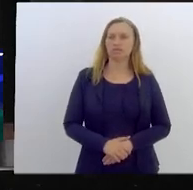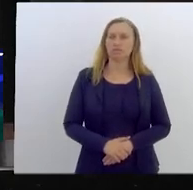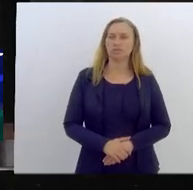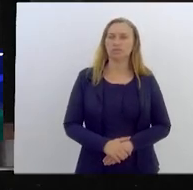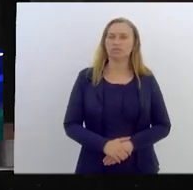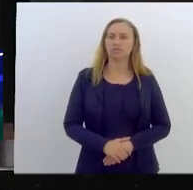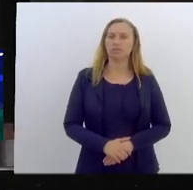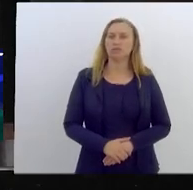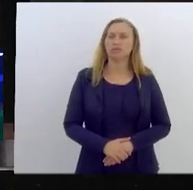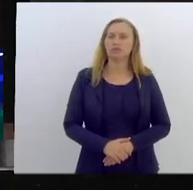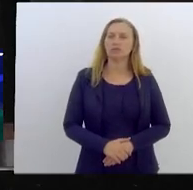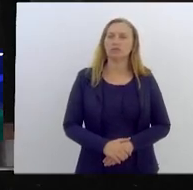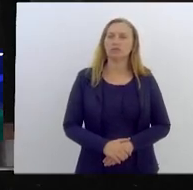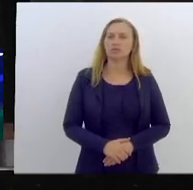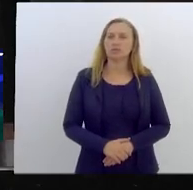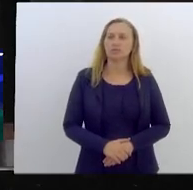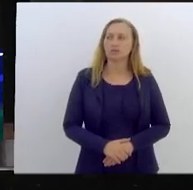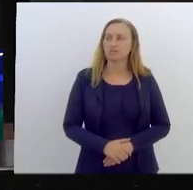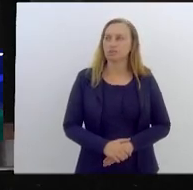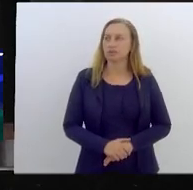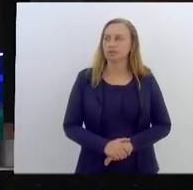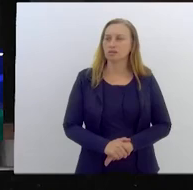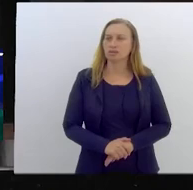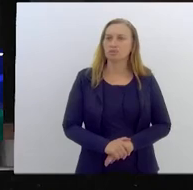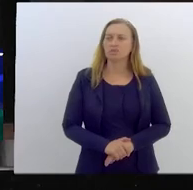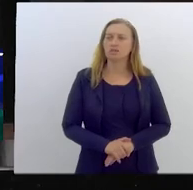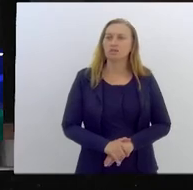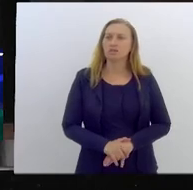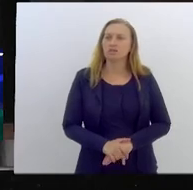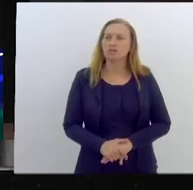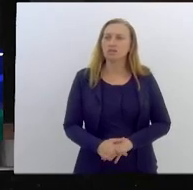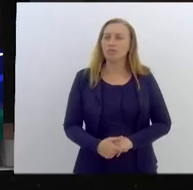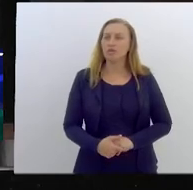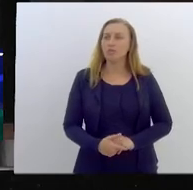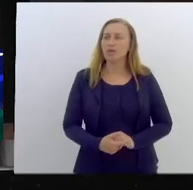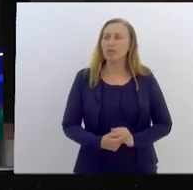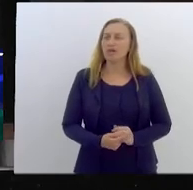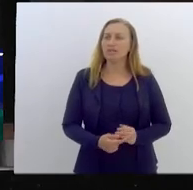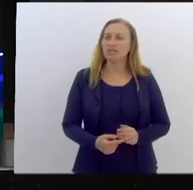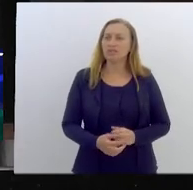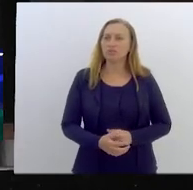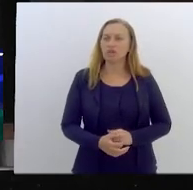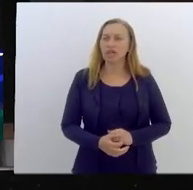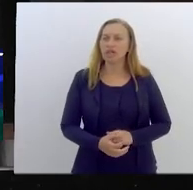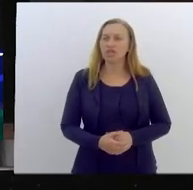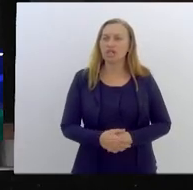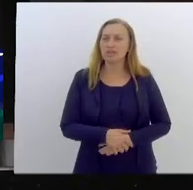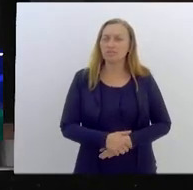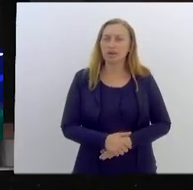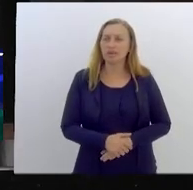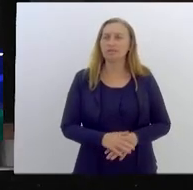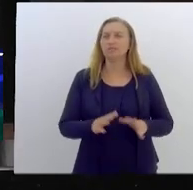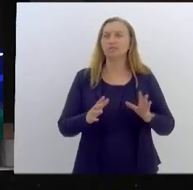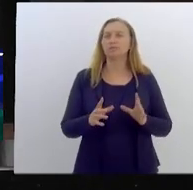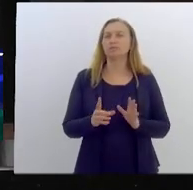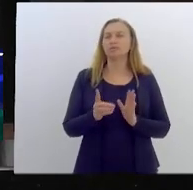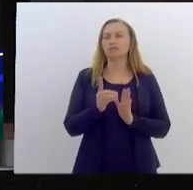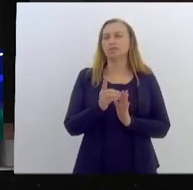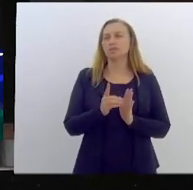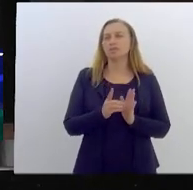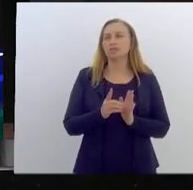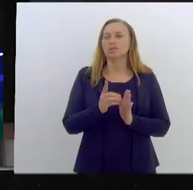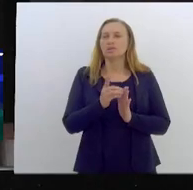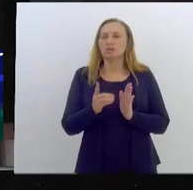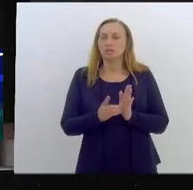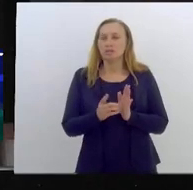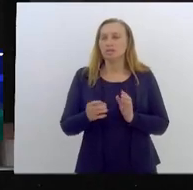Fonte: CD1 era Vargas, primeiro tempo, no Dicionário Histórico